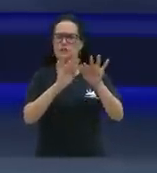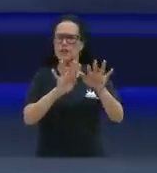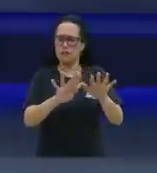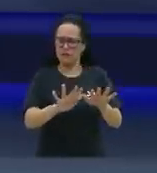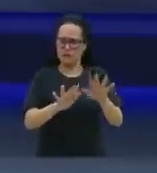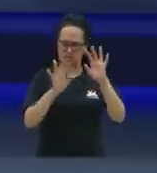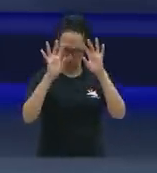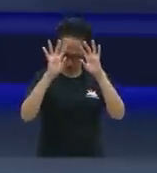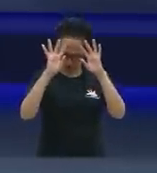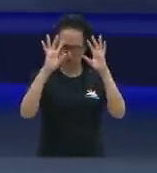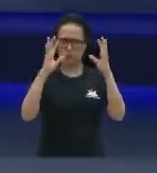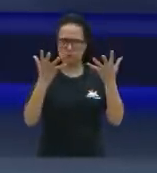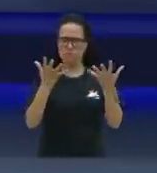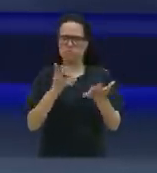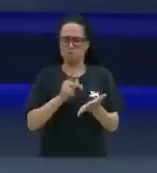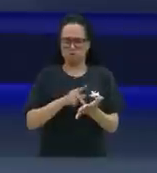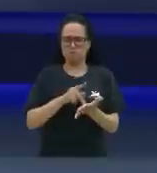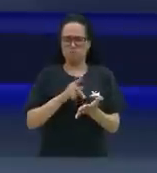que aconteceu.